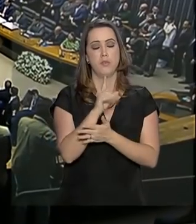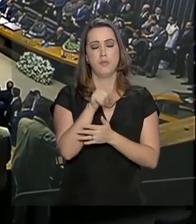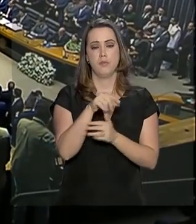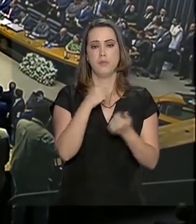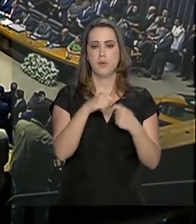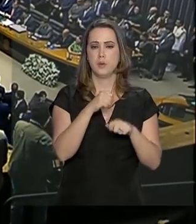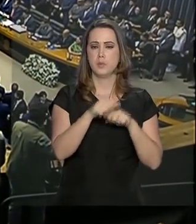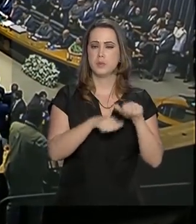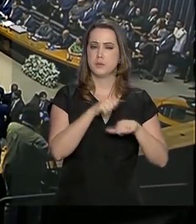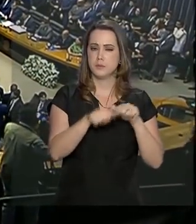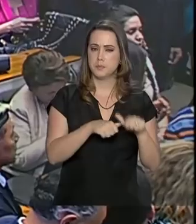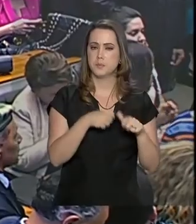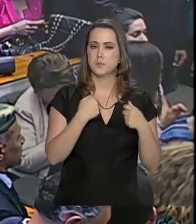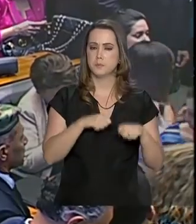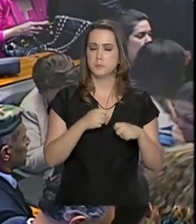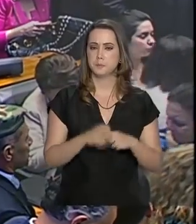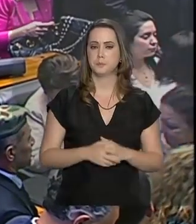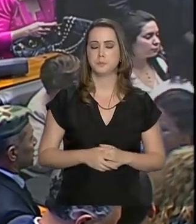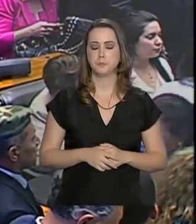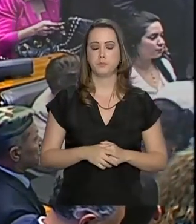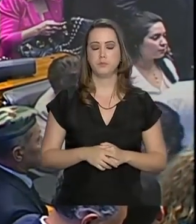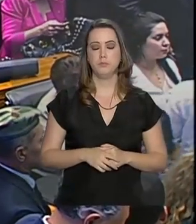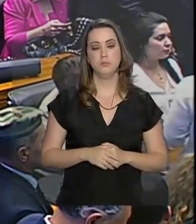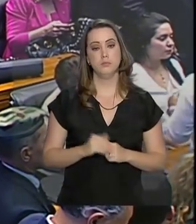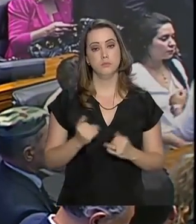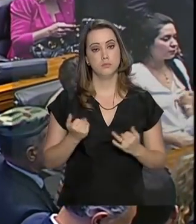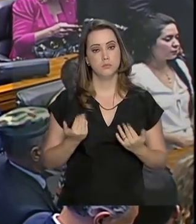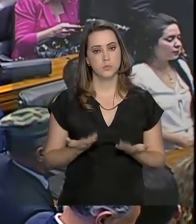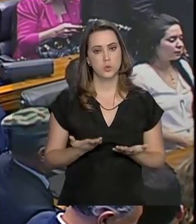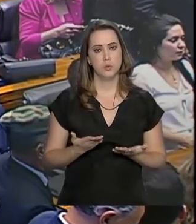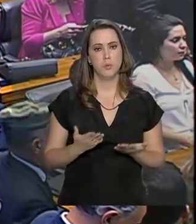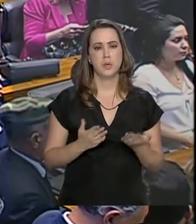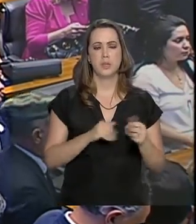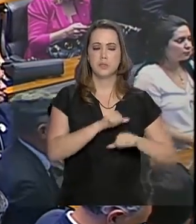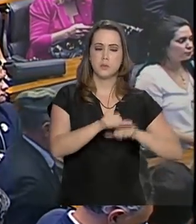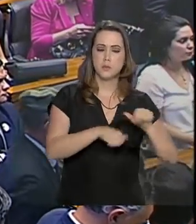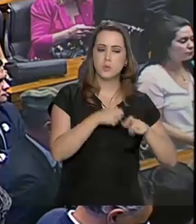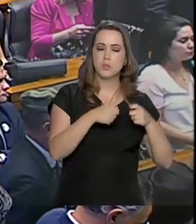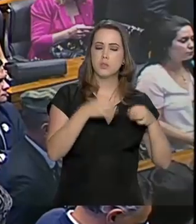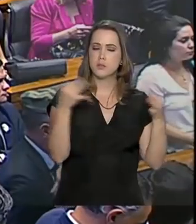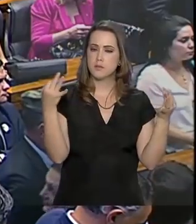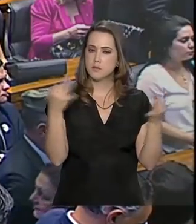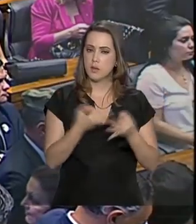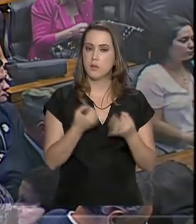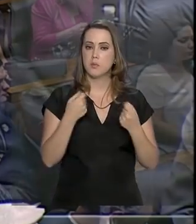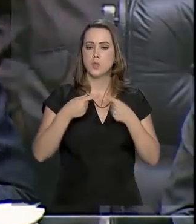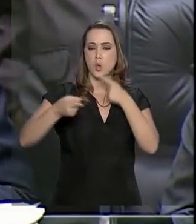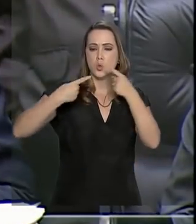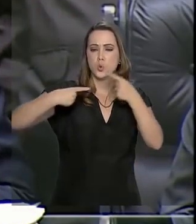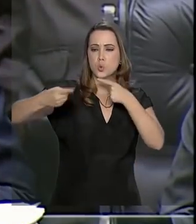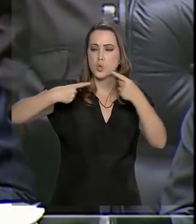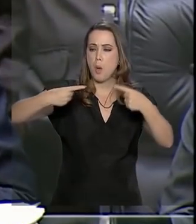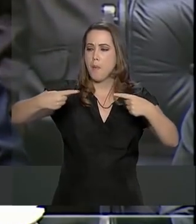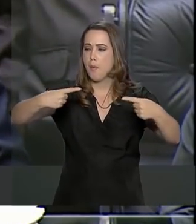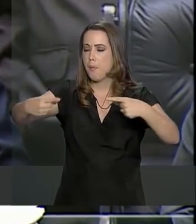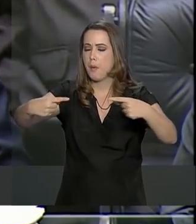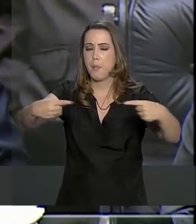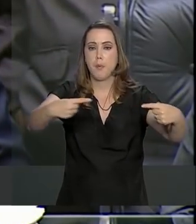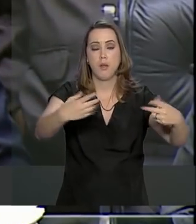reformas necessárias para o país. Para que essas reformas sejam bem-sucedidas, deverá ser promovida uma ampla discussão